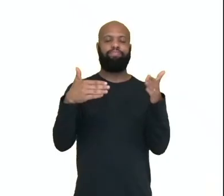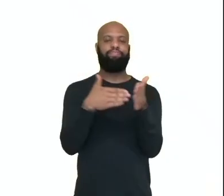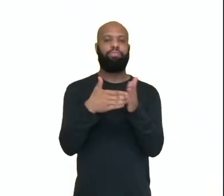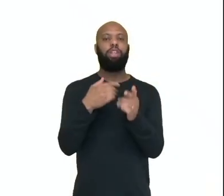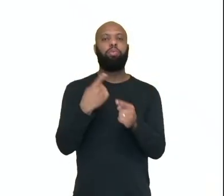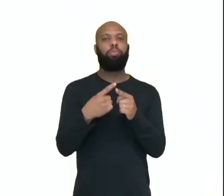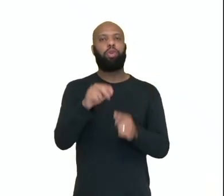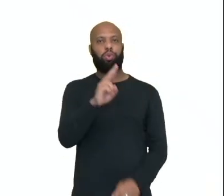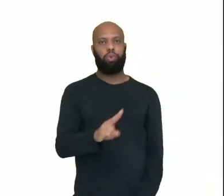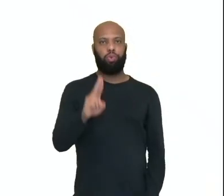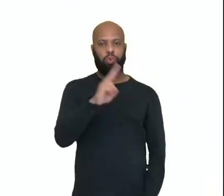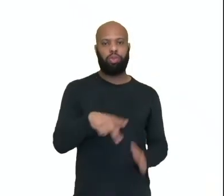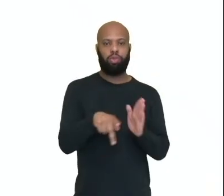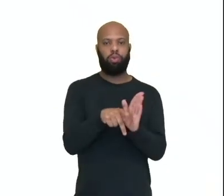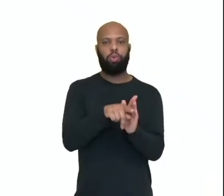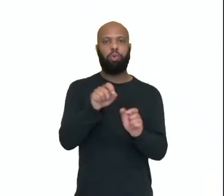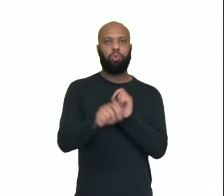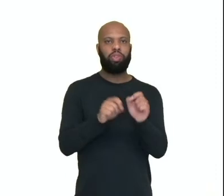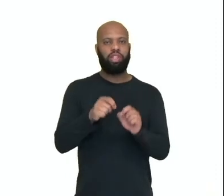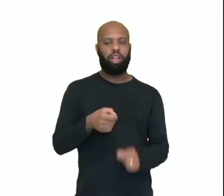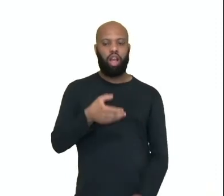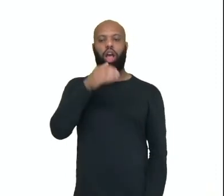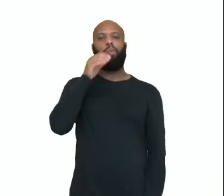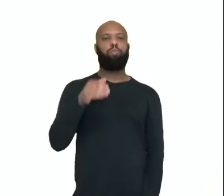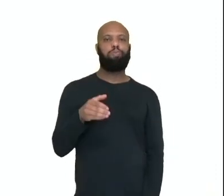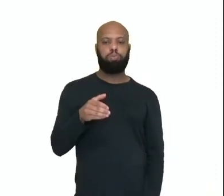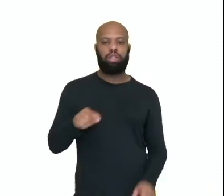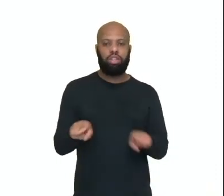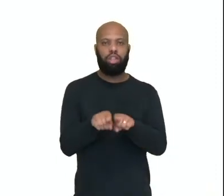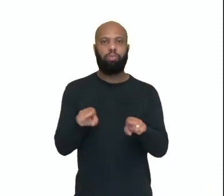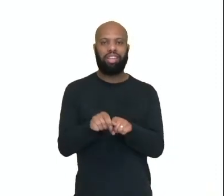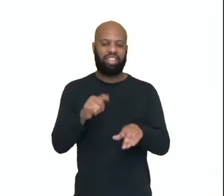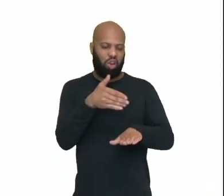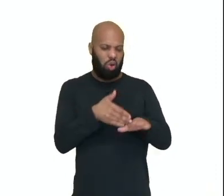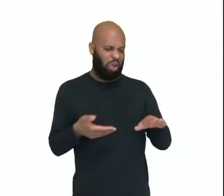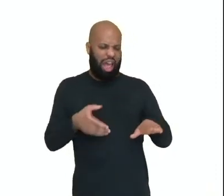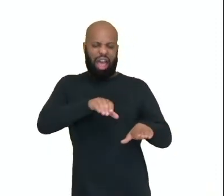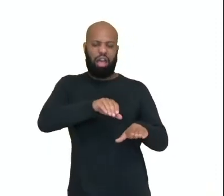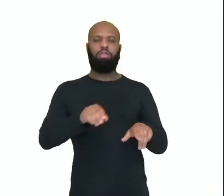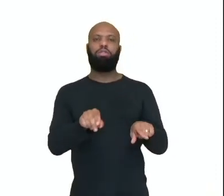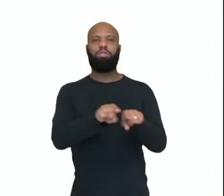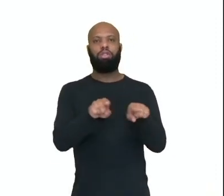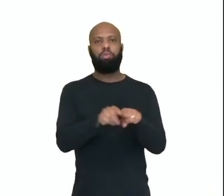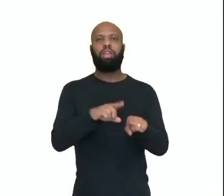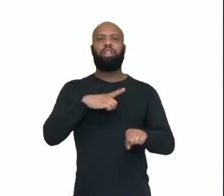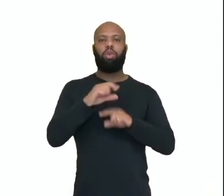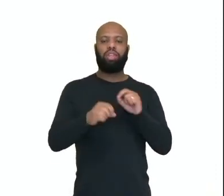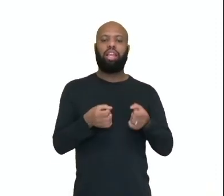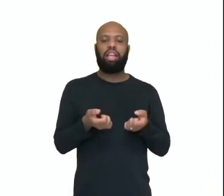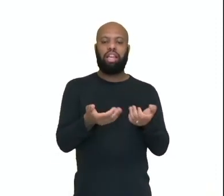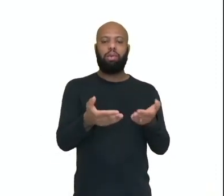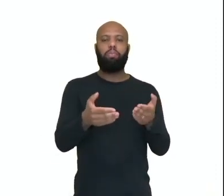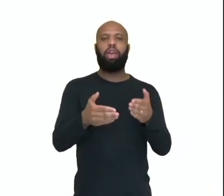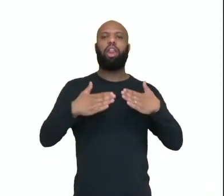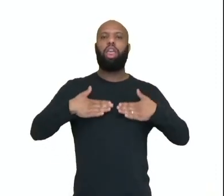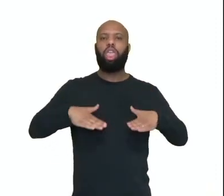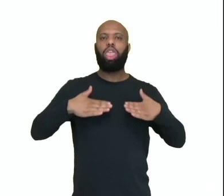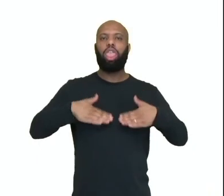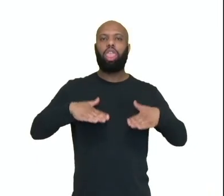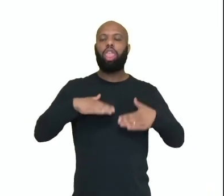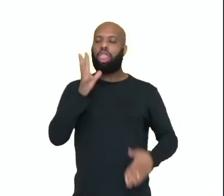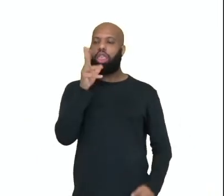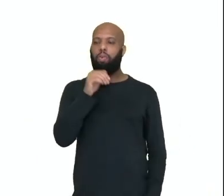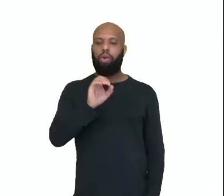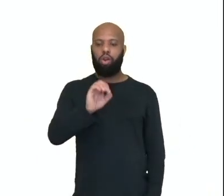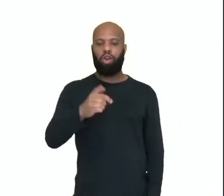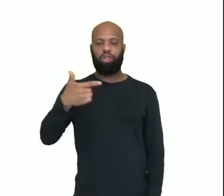quando utilizada como desinfetante local, limpeza de ferimentos, ocorre a liberação lenta de oxigênio, eliminando